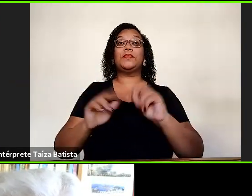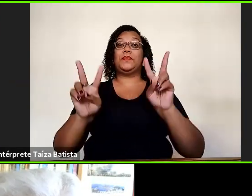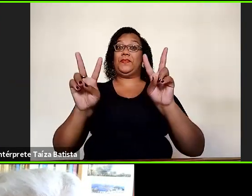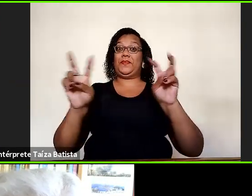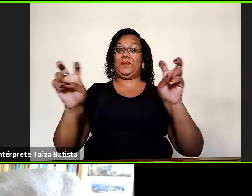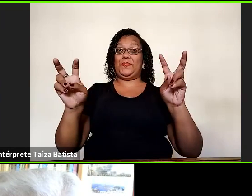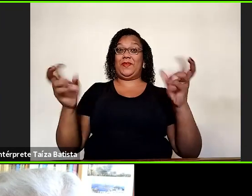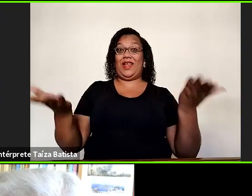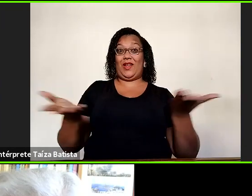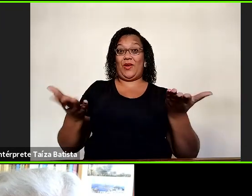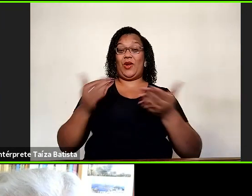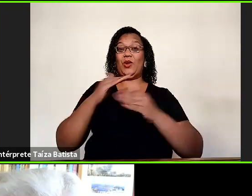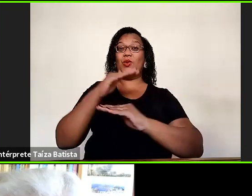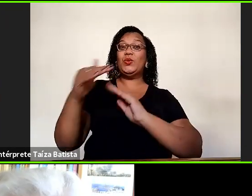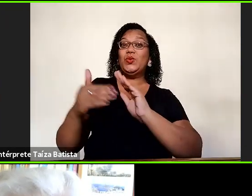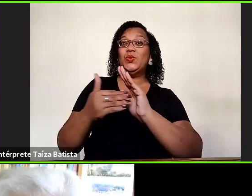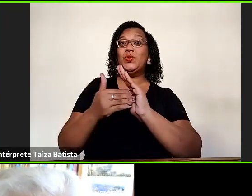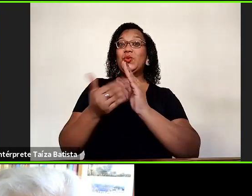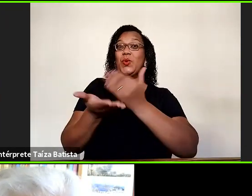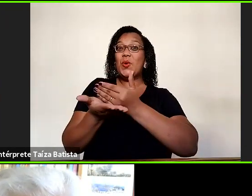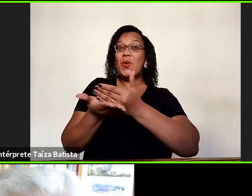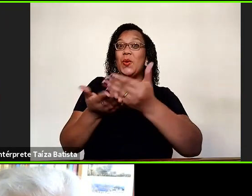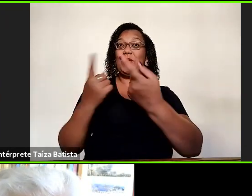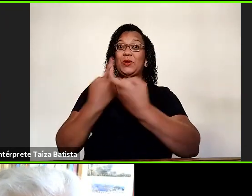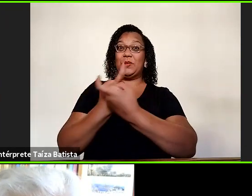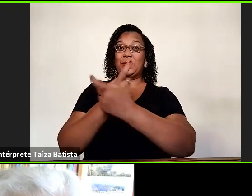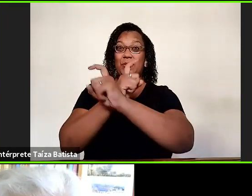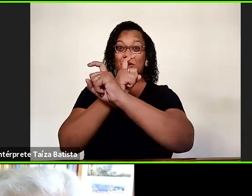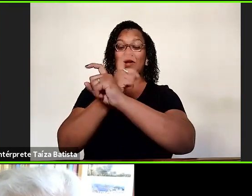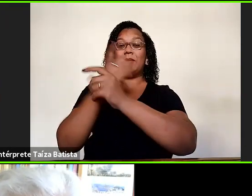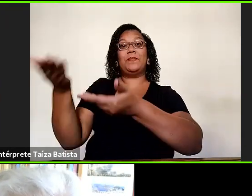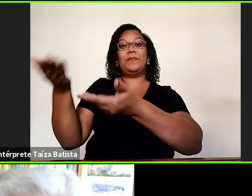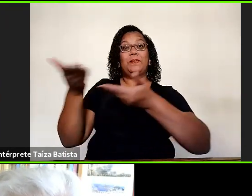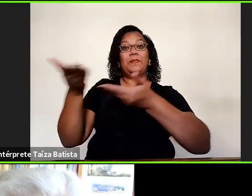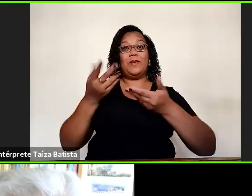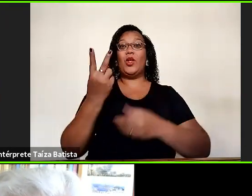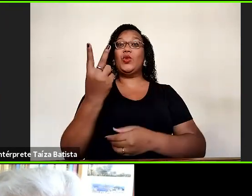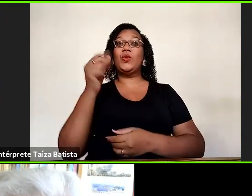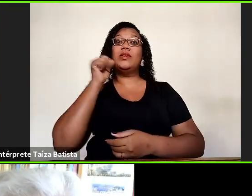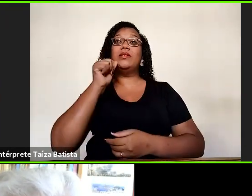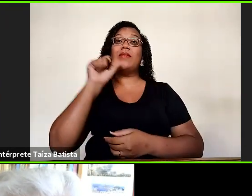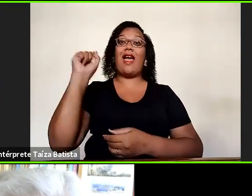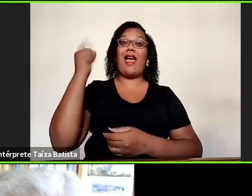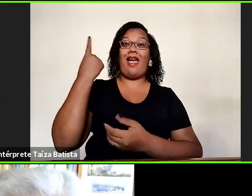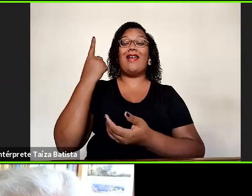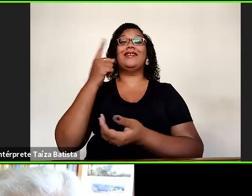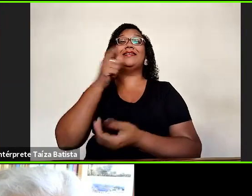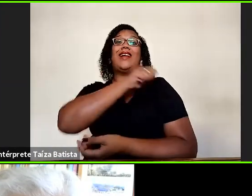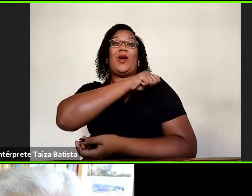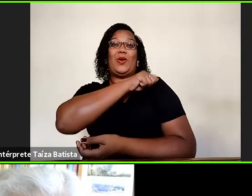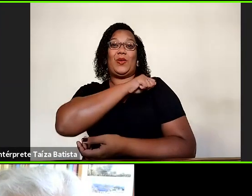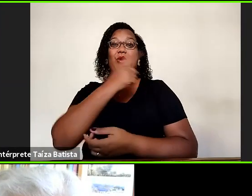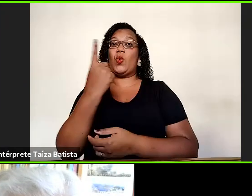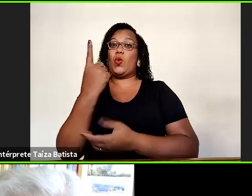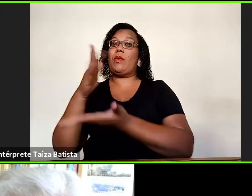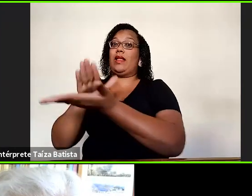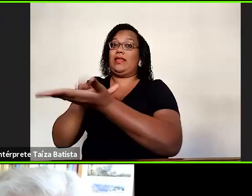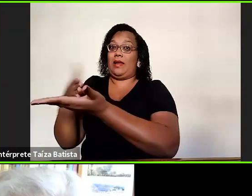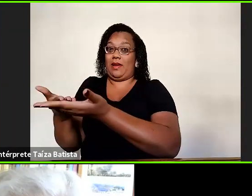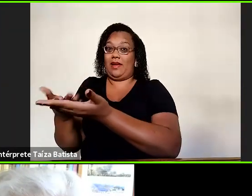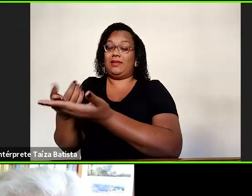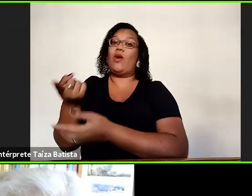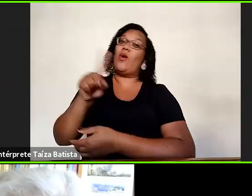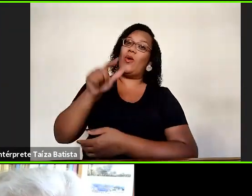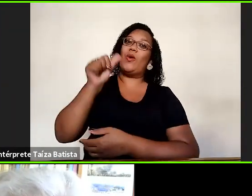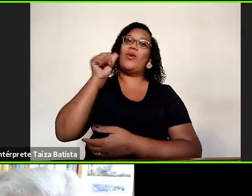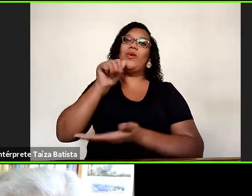PUC. Para essa mesa, nós convidamos duas ex-alunas, uma de interpretação e uma de tradução, como, aliás, em quase todas as